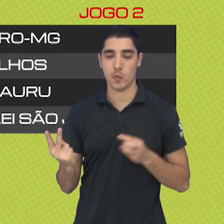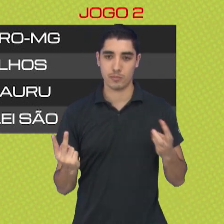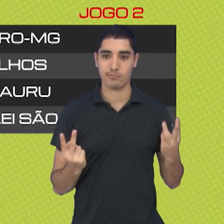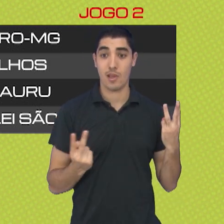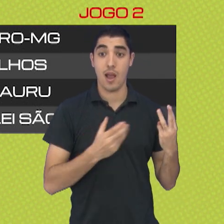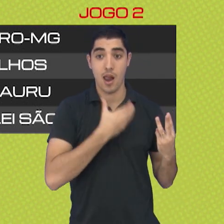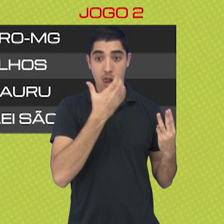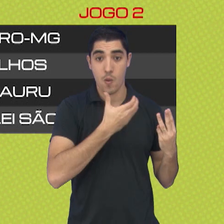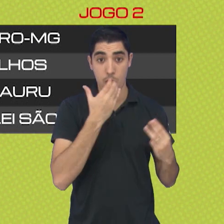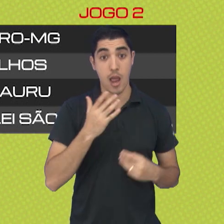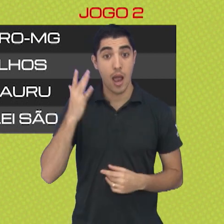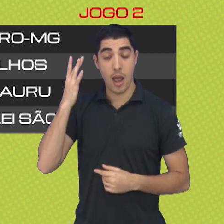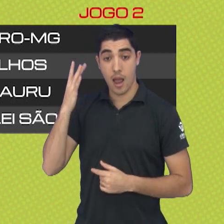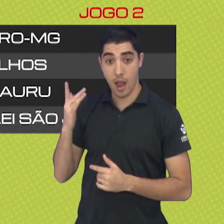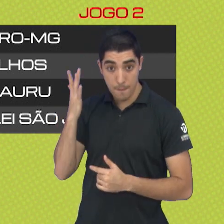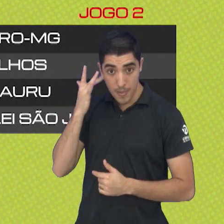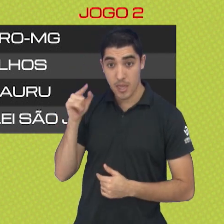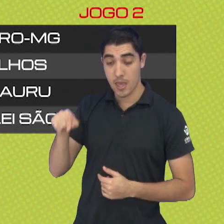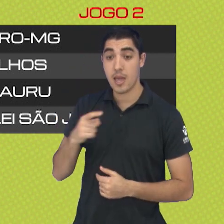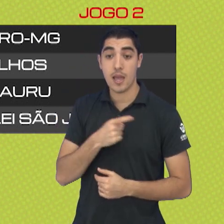18h30, o Campinas recebe o Cruzeiro.